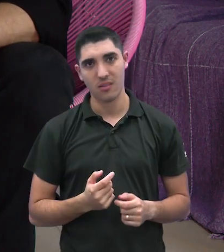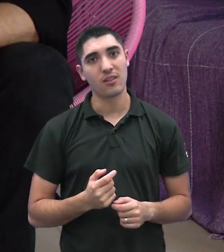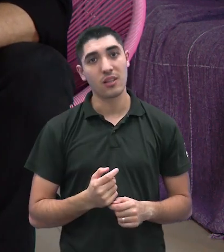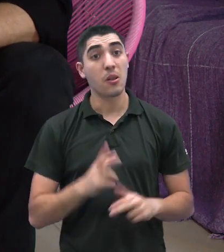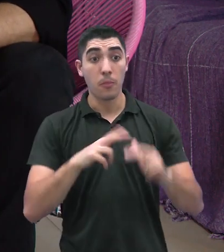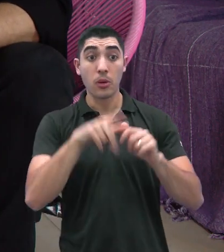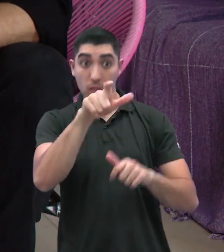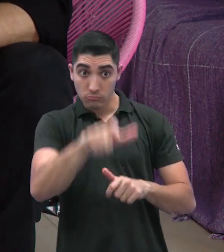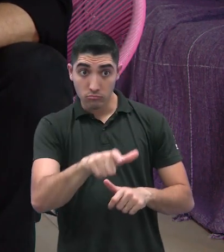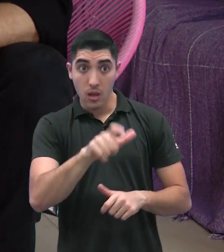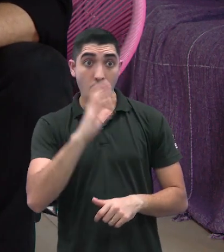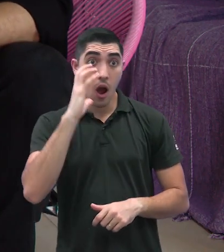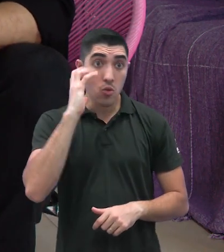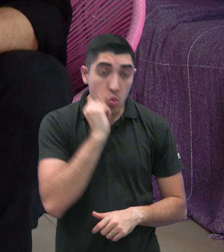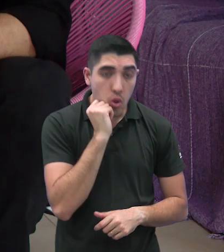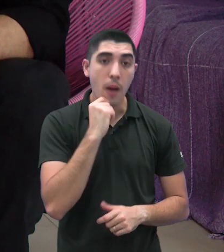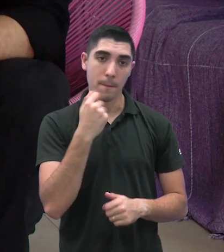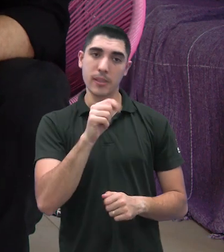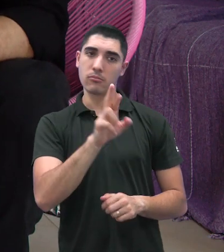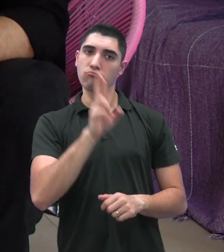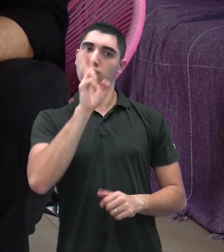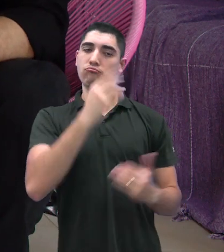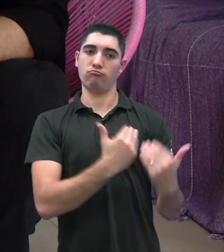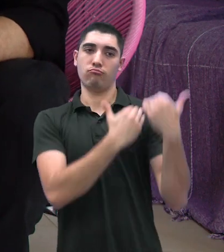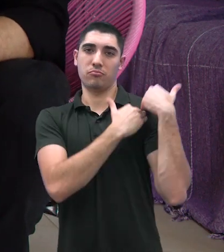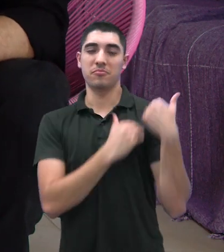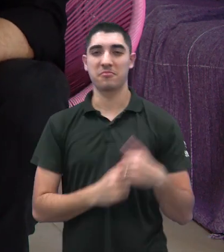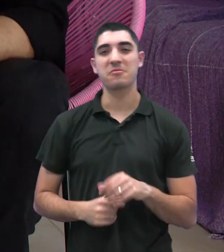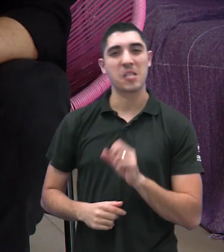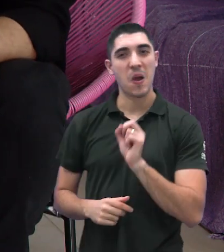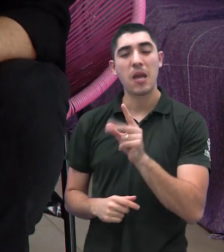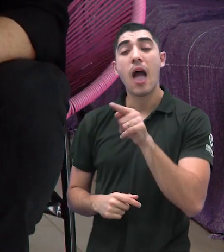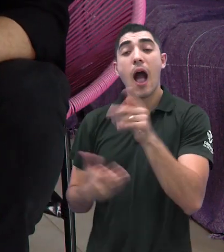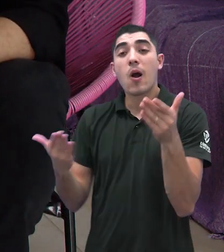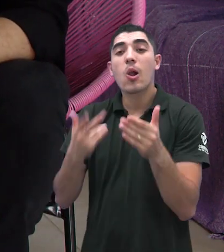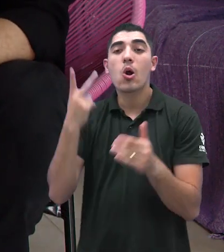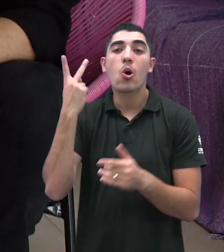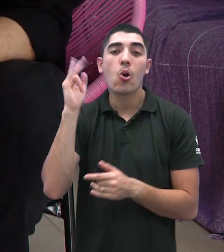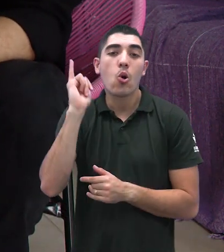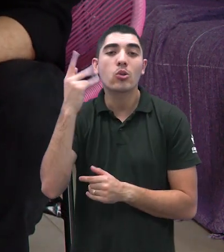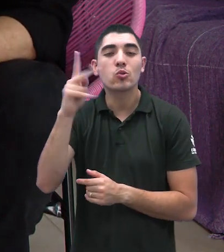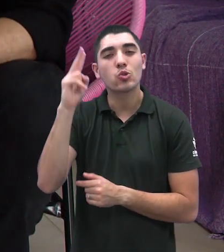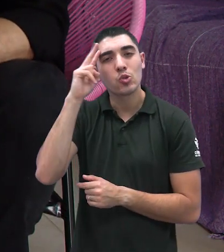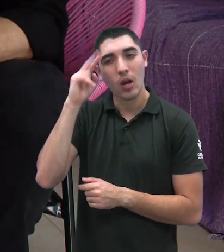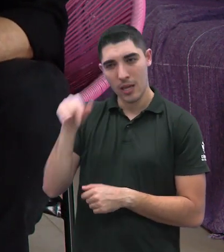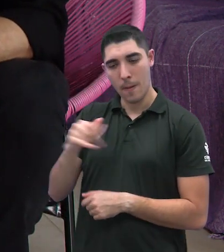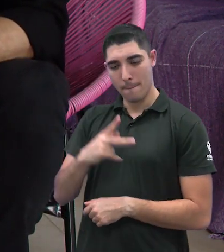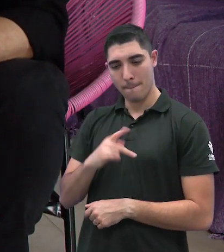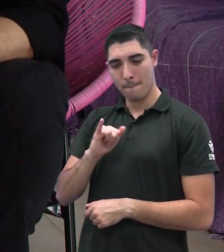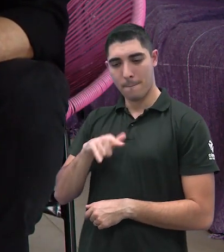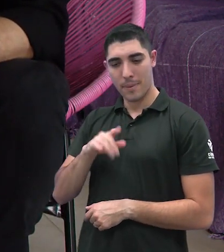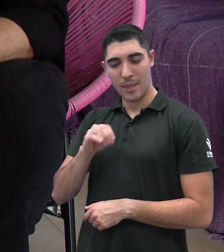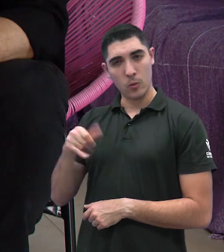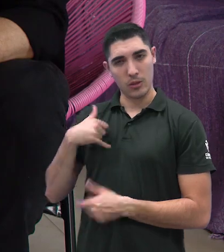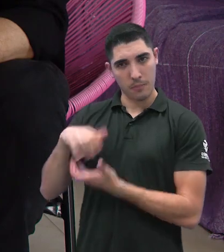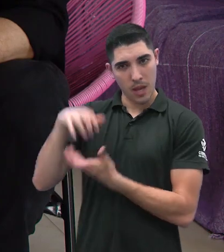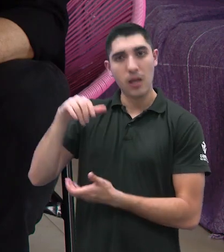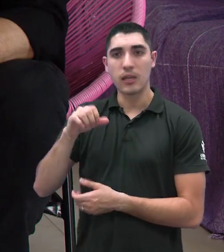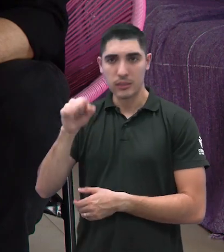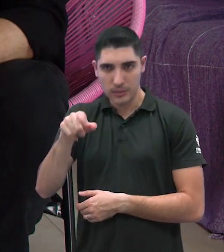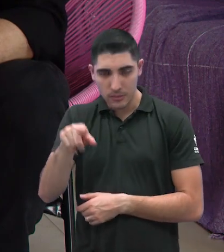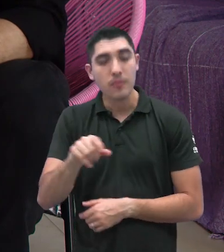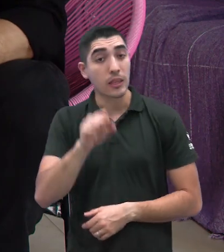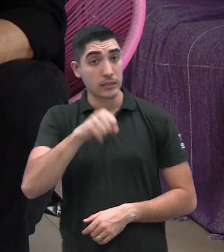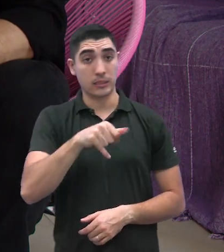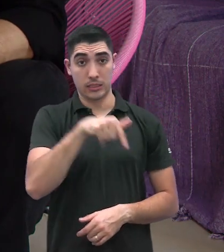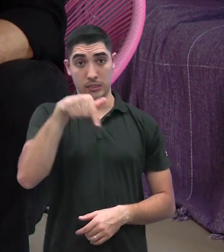que ser o adotante. Vamos falar de algumas dessas histórias. Vamos falar especificamente dos seus. Vamos começar pelo Pingo, que é o seu mais velho, né? O meu, ele tem